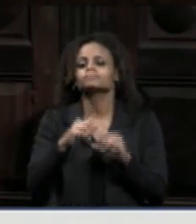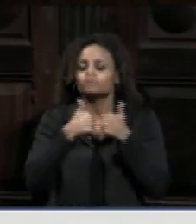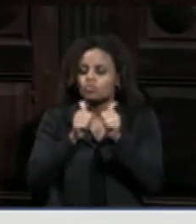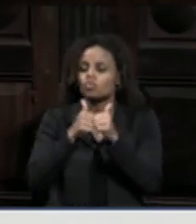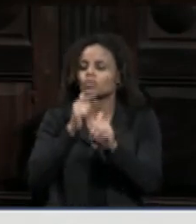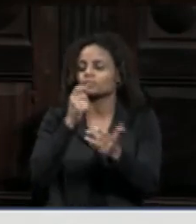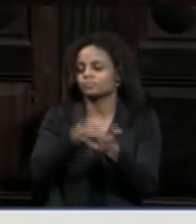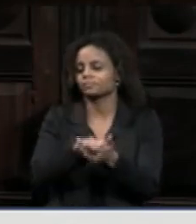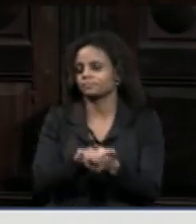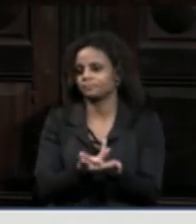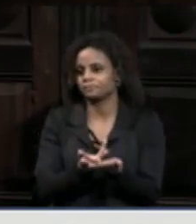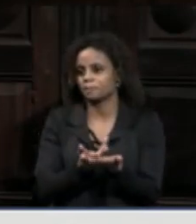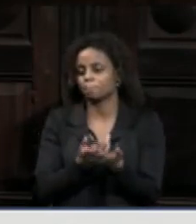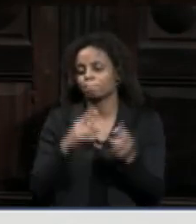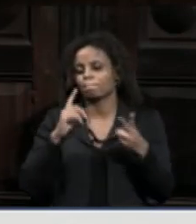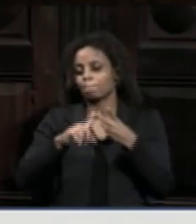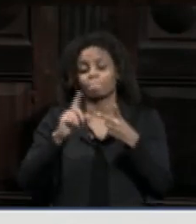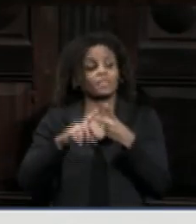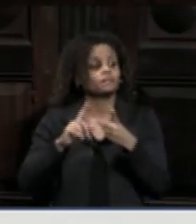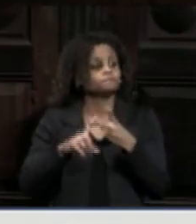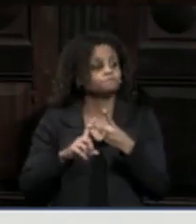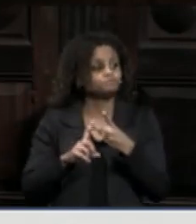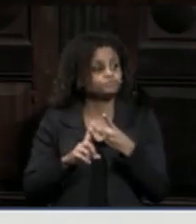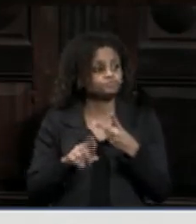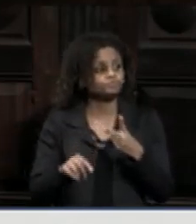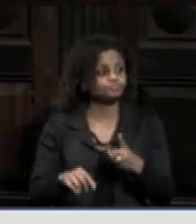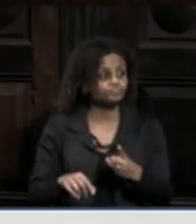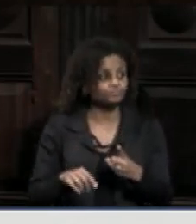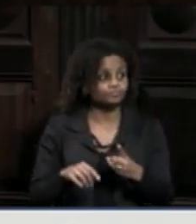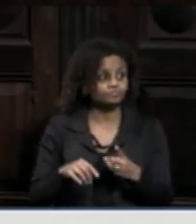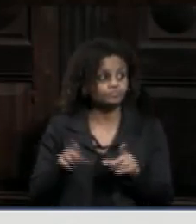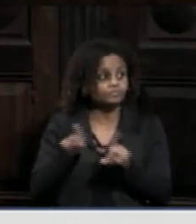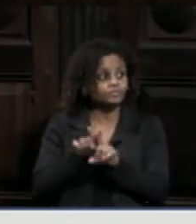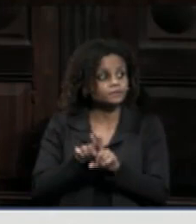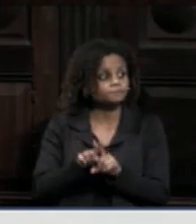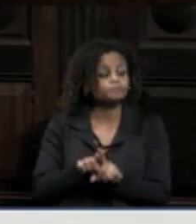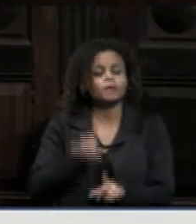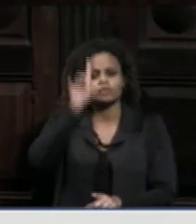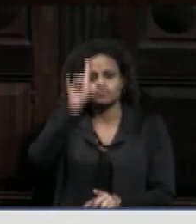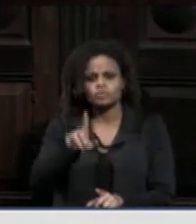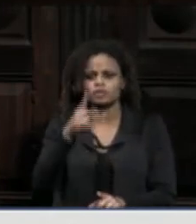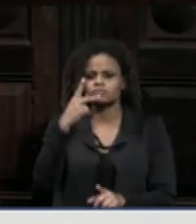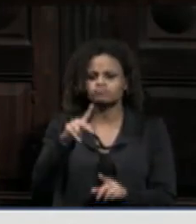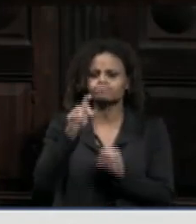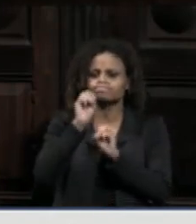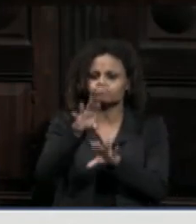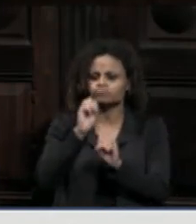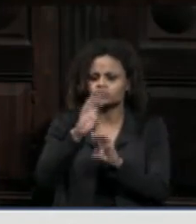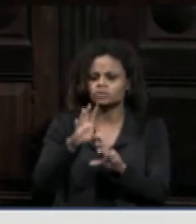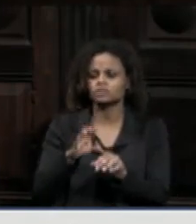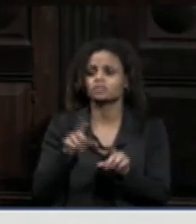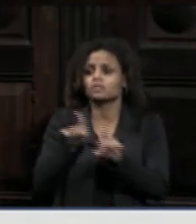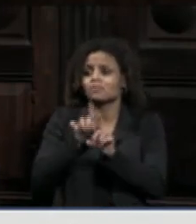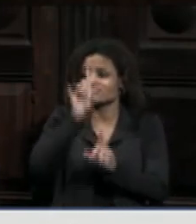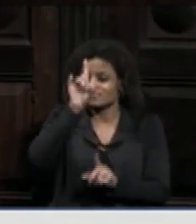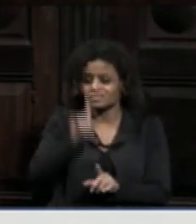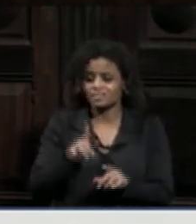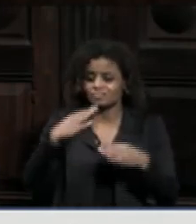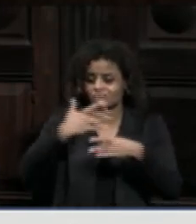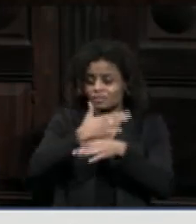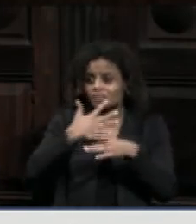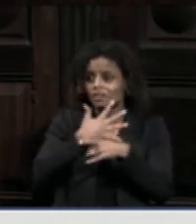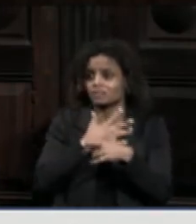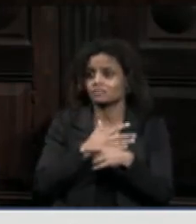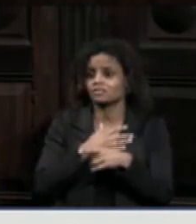diária. Segundo aspecto, não é apenas um debate sobre passe livre, é sobre o direito à educação e sobre o direito à cidade. Os estudantes precisam